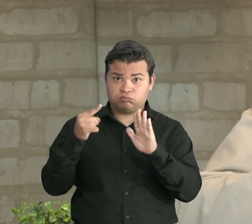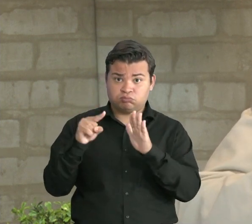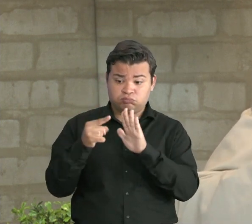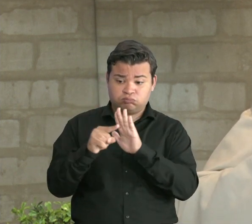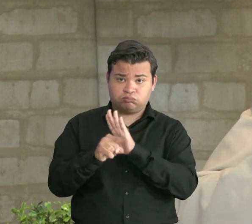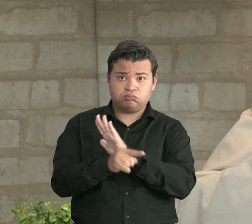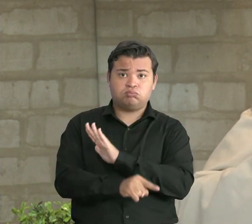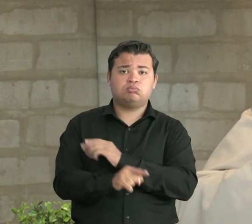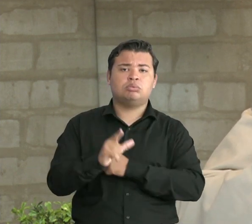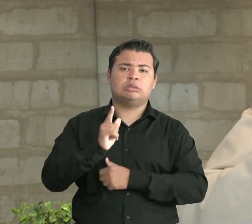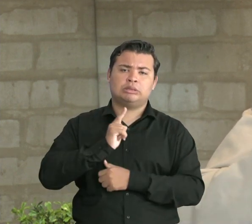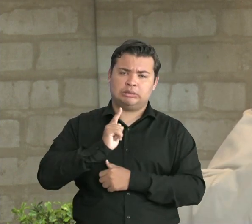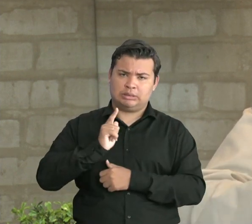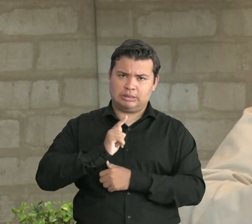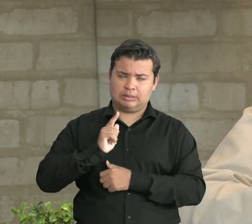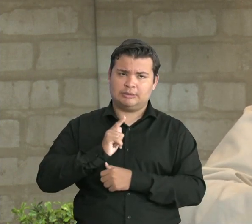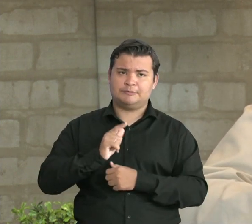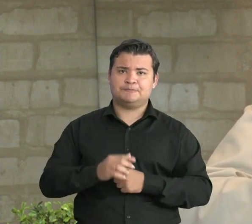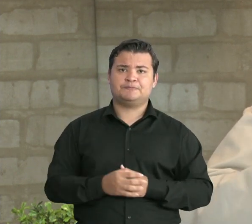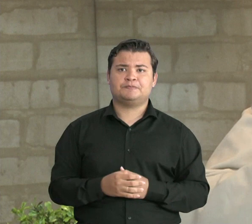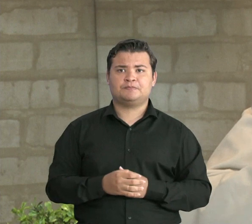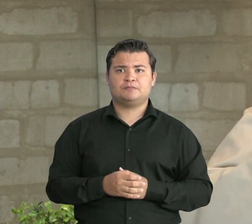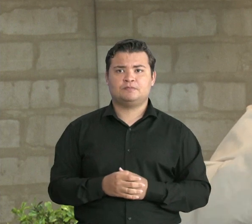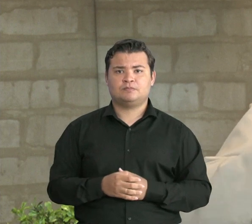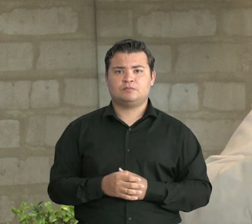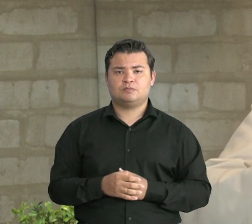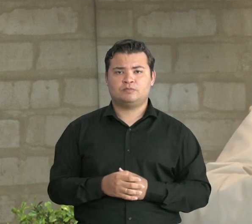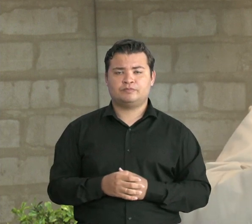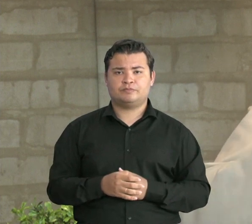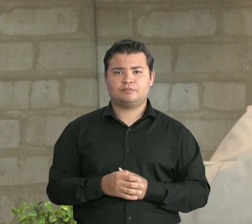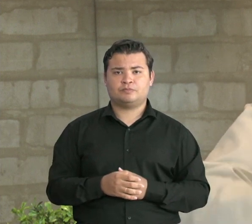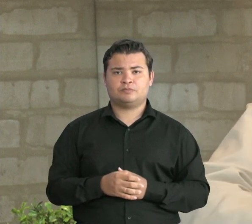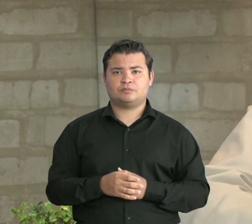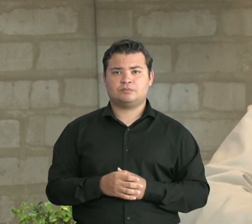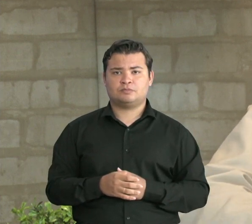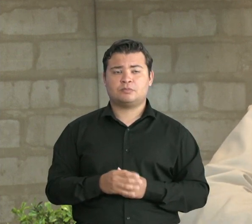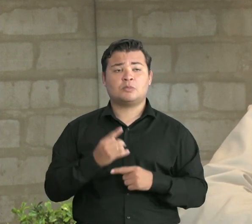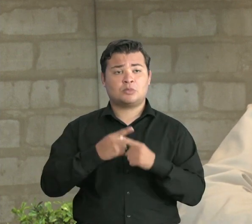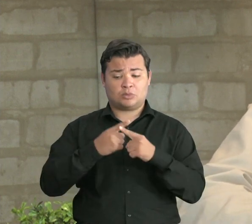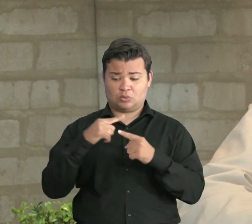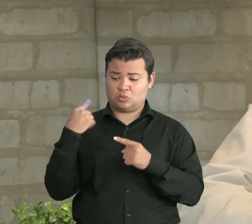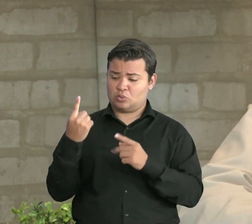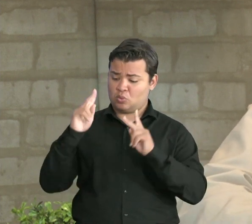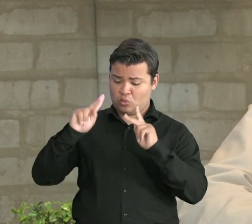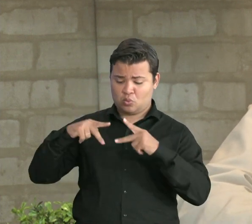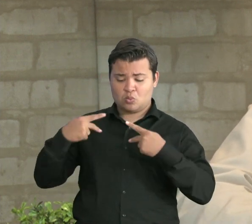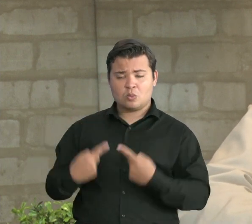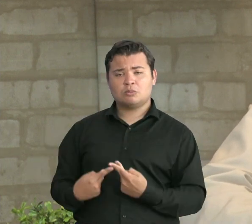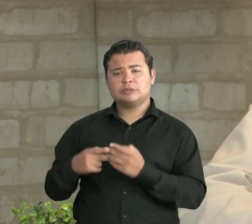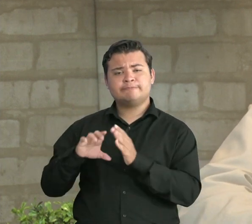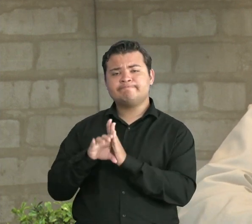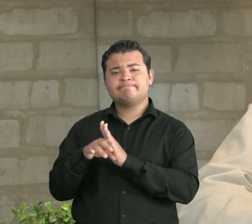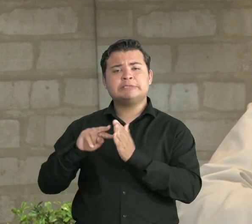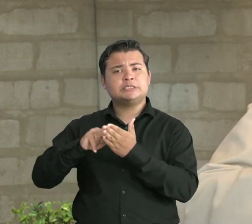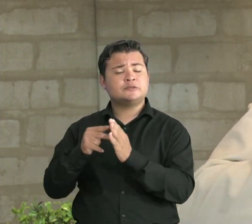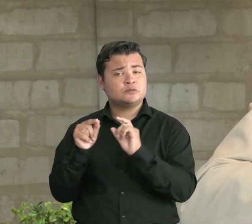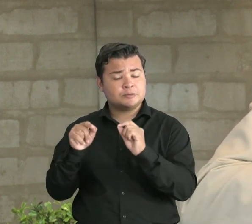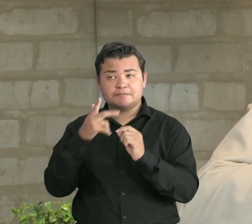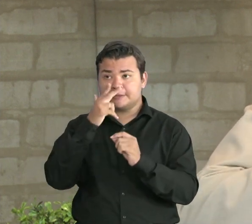e reexistência da própria concepção de ser humano no mundo hoje.